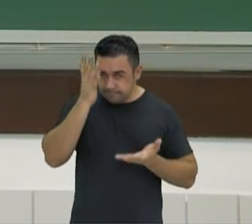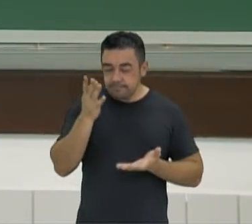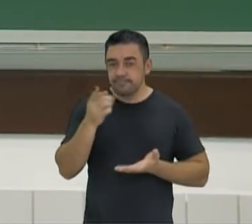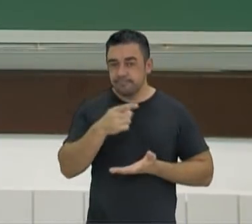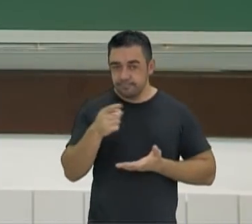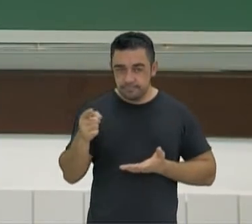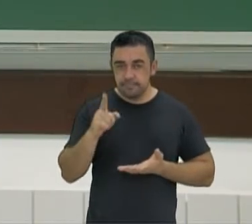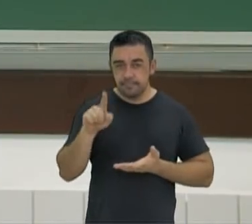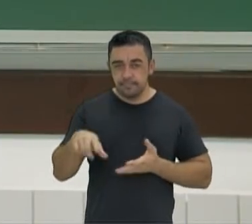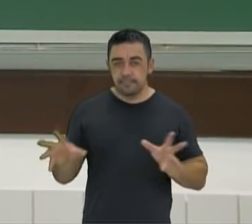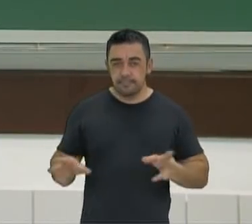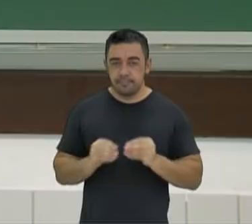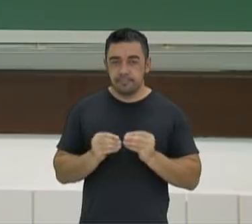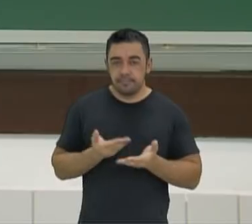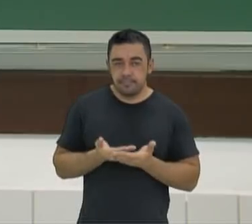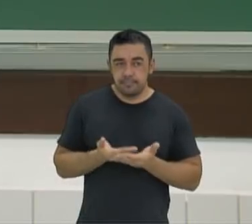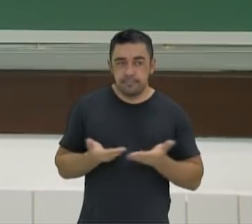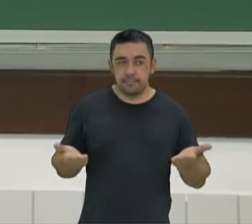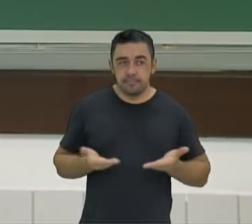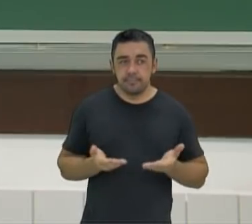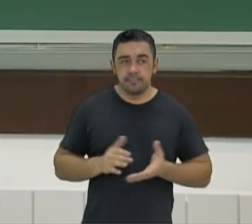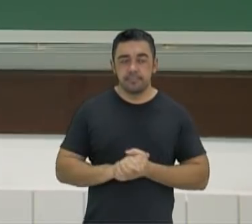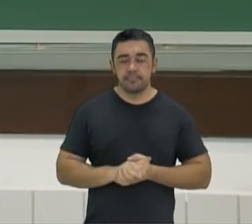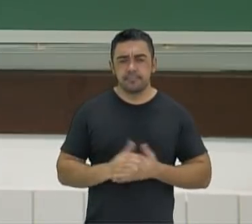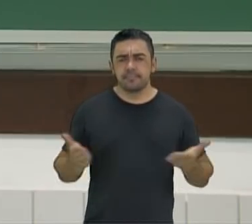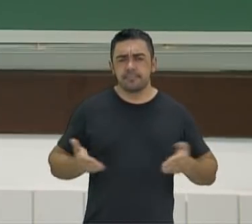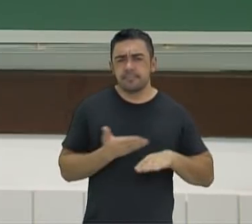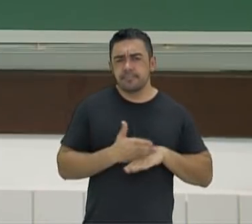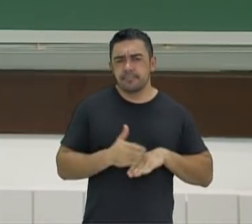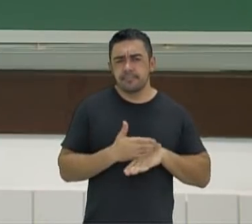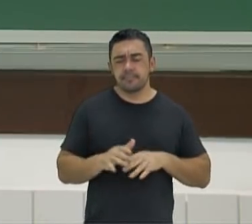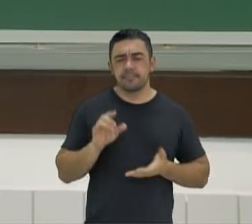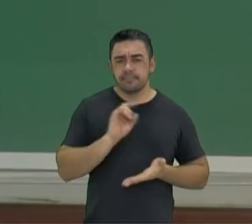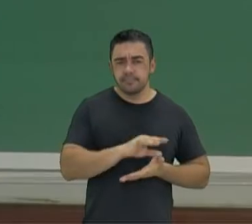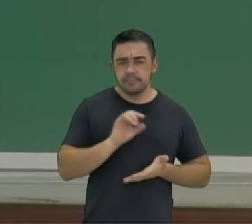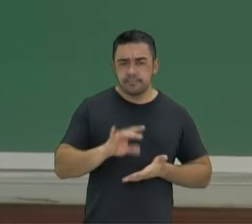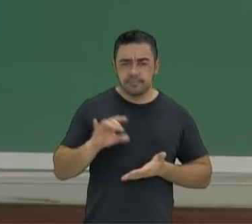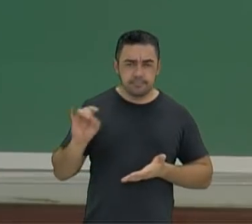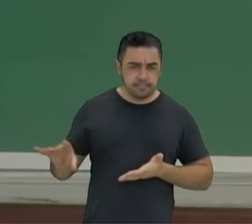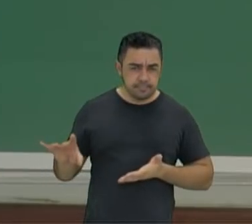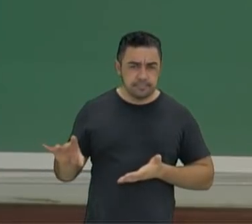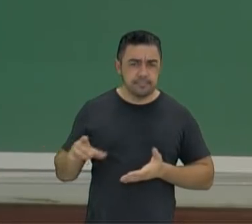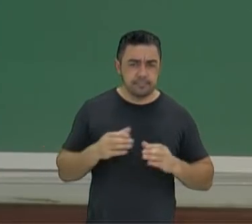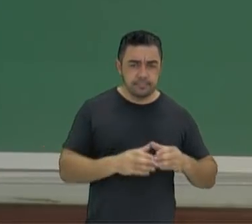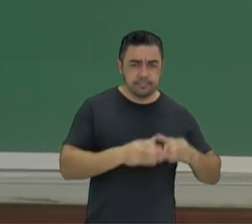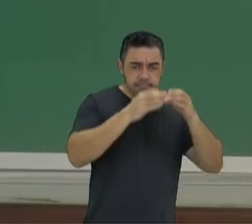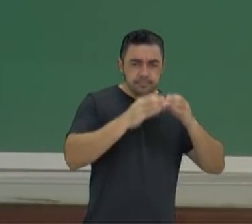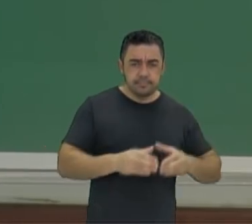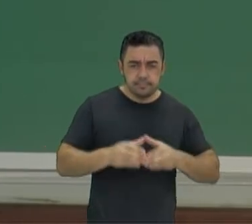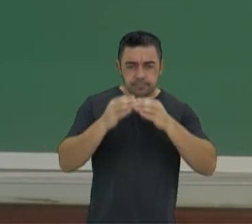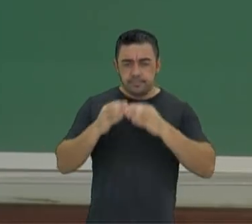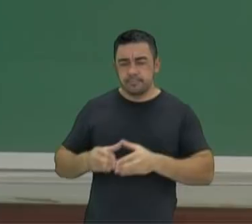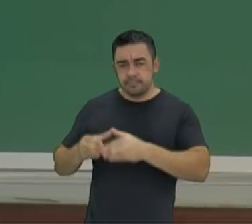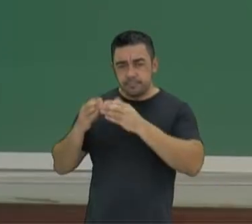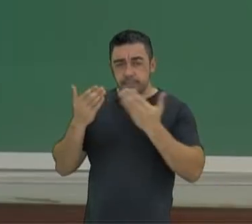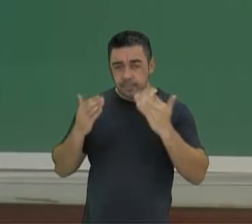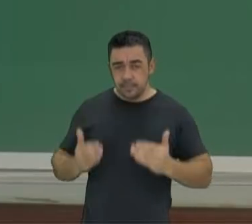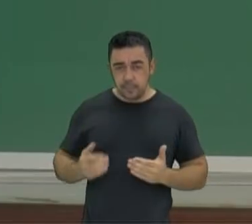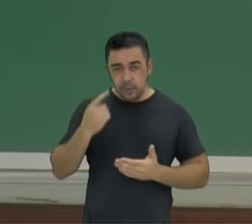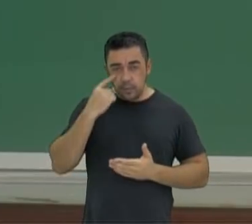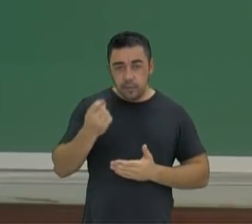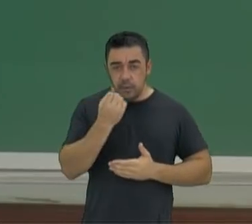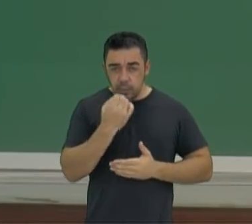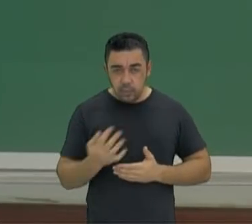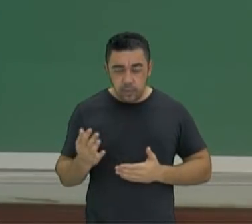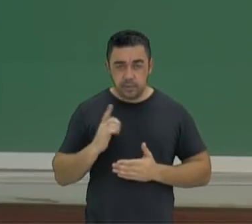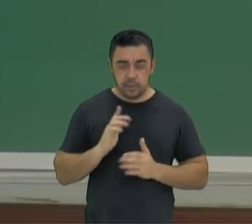Tá vendo? É um resuminho da aula de hoje. E agora, para cada prisma, eu vou analisar e vou falar o número de